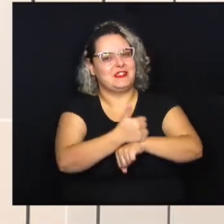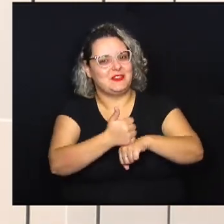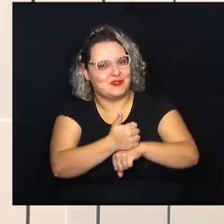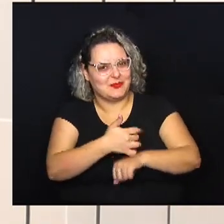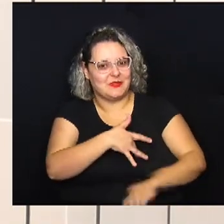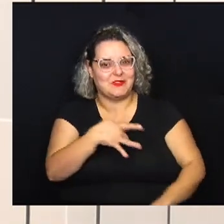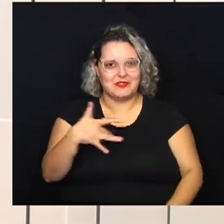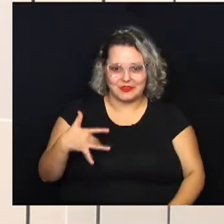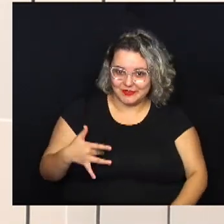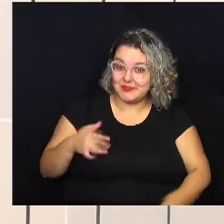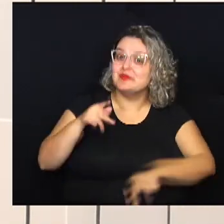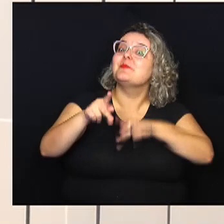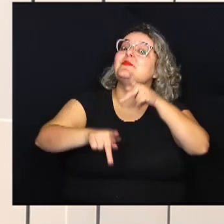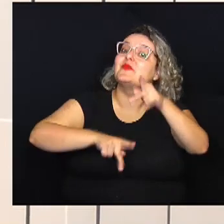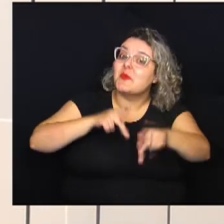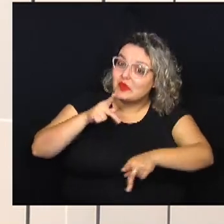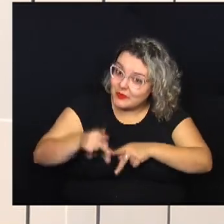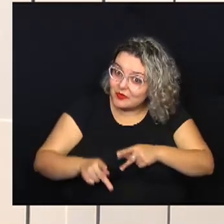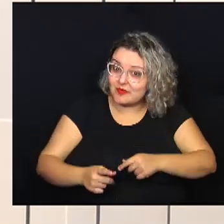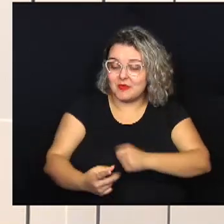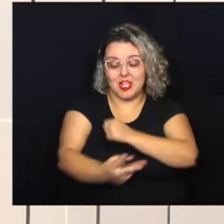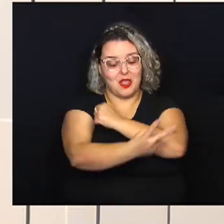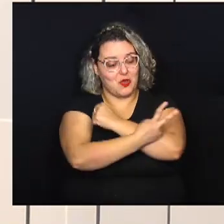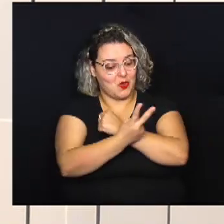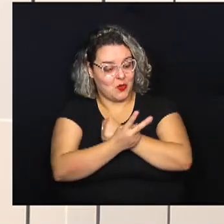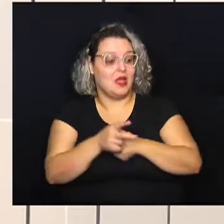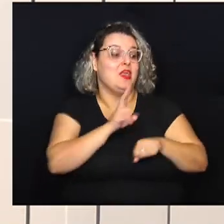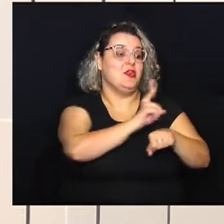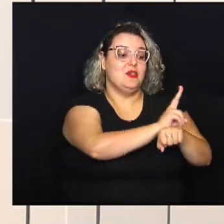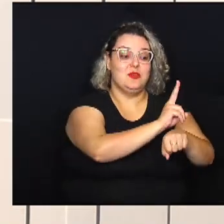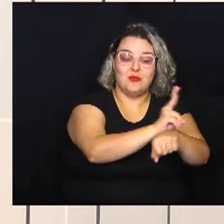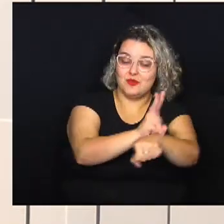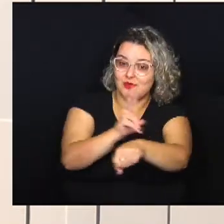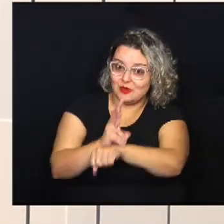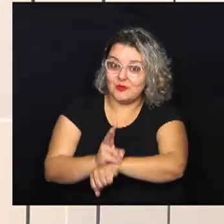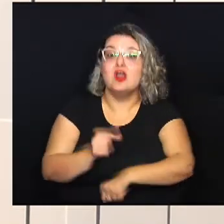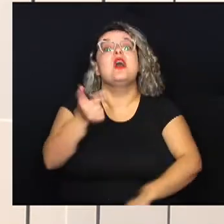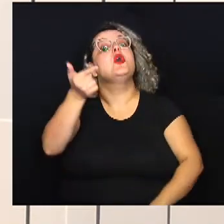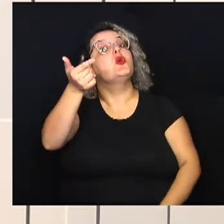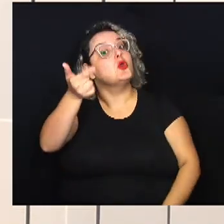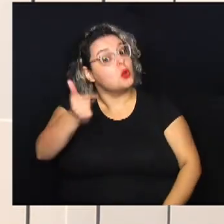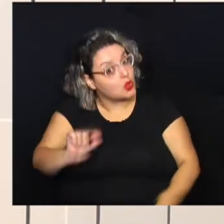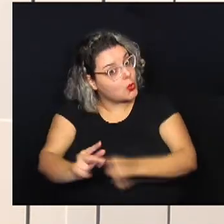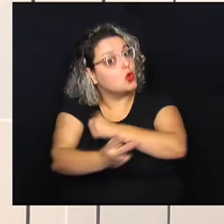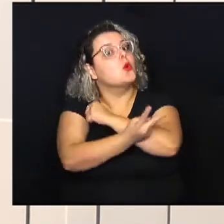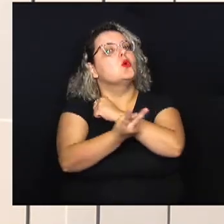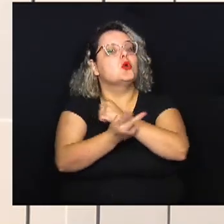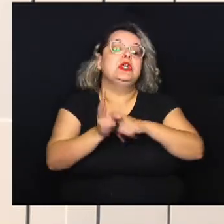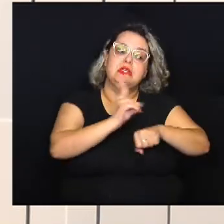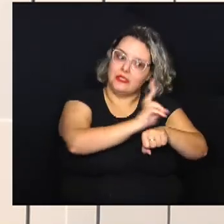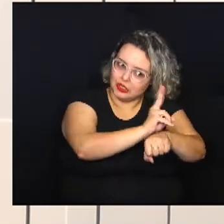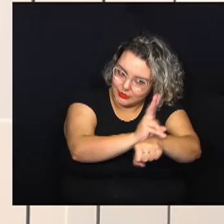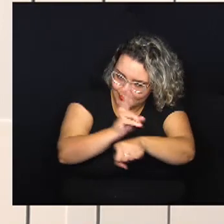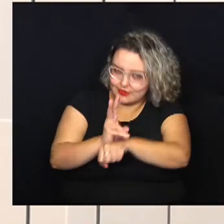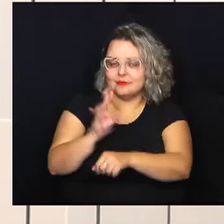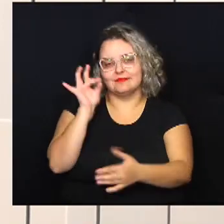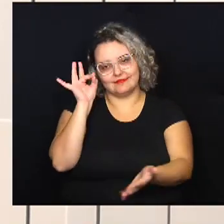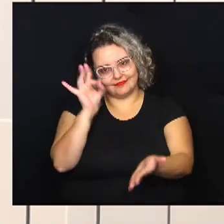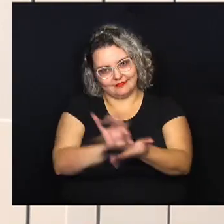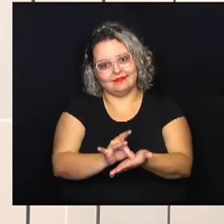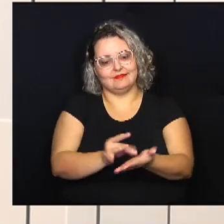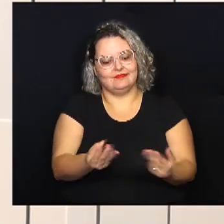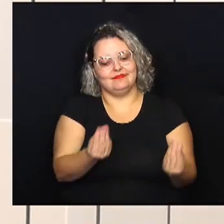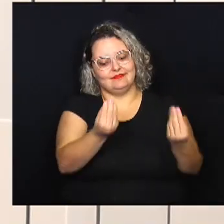saúde, à população que se cuidou, que cuidou do outro, que continua se cuidando e que de fato o pior